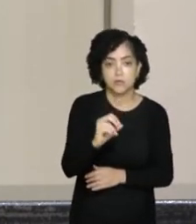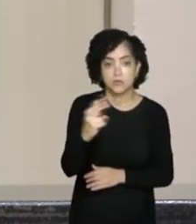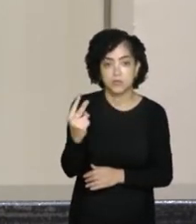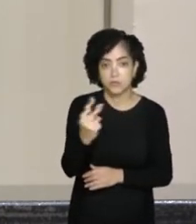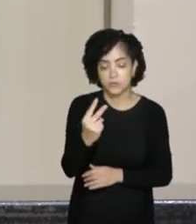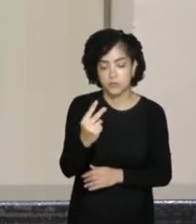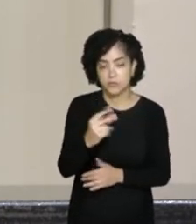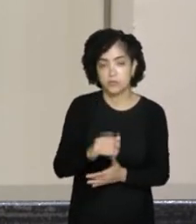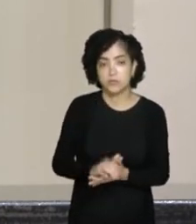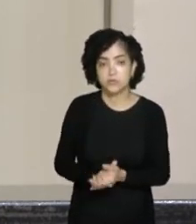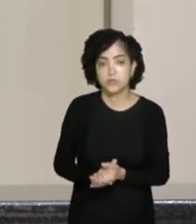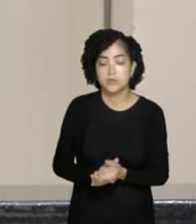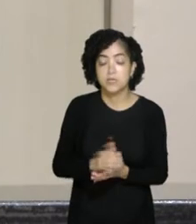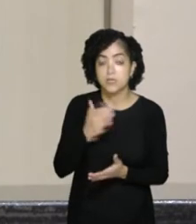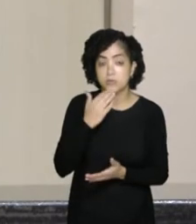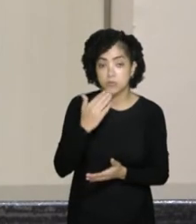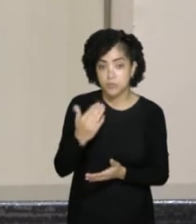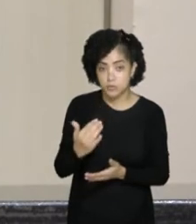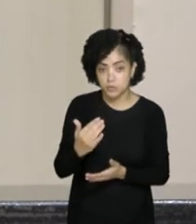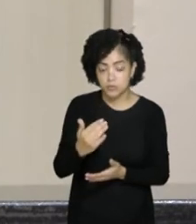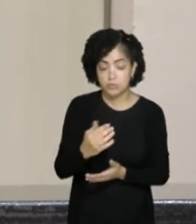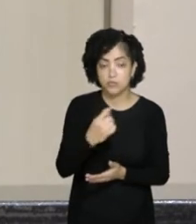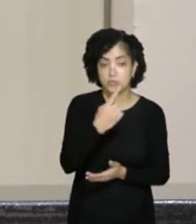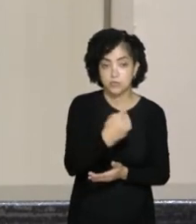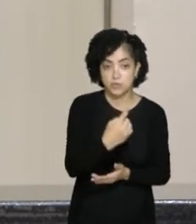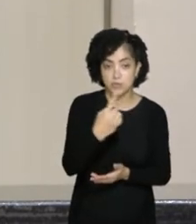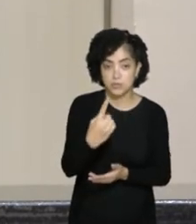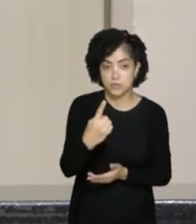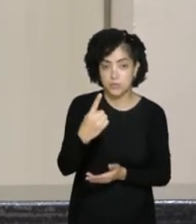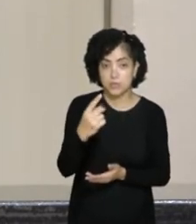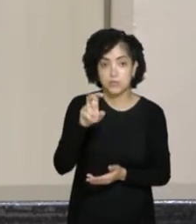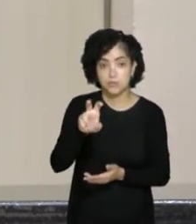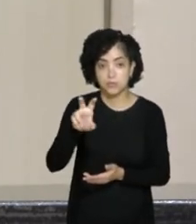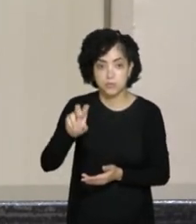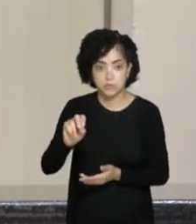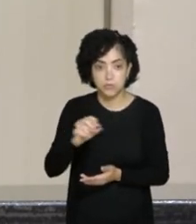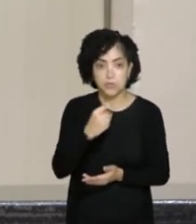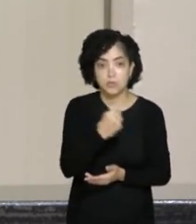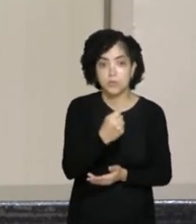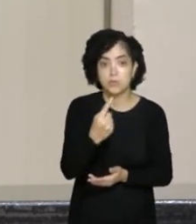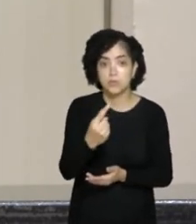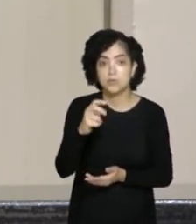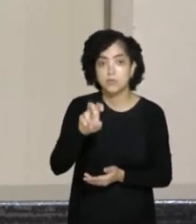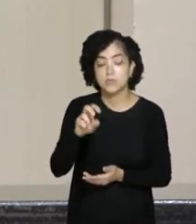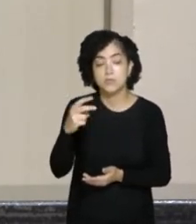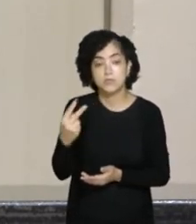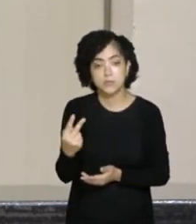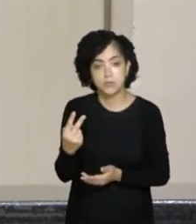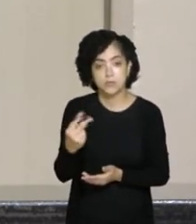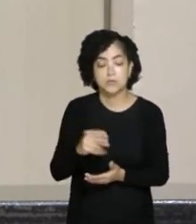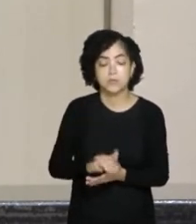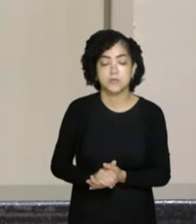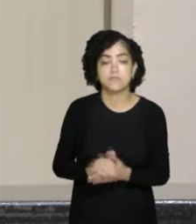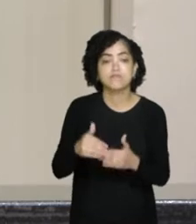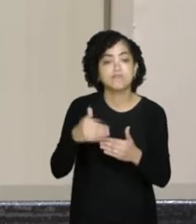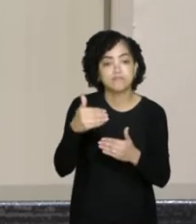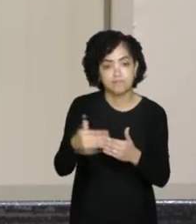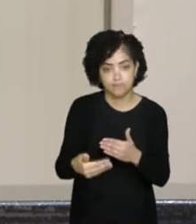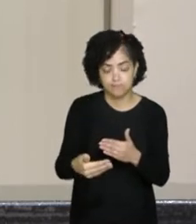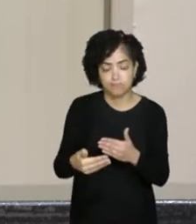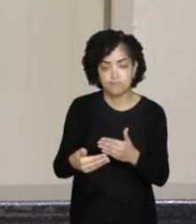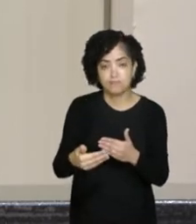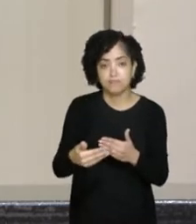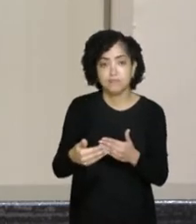566/2022. E os requerimentos números 1150 a 1152. Na sequência, o senhor